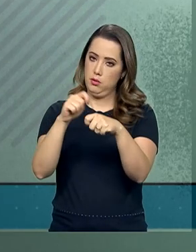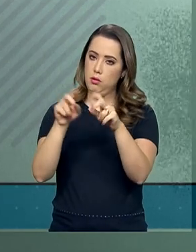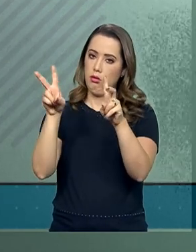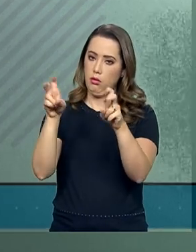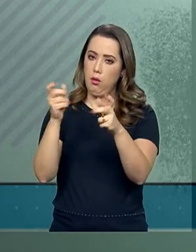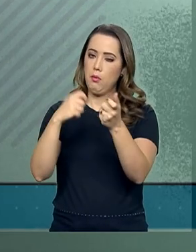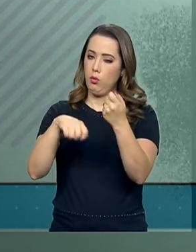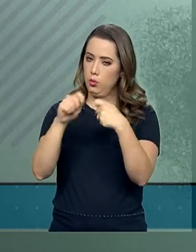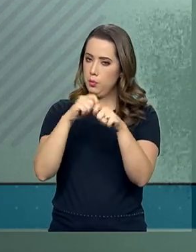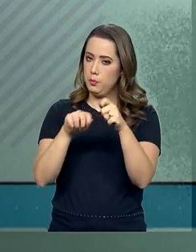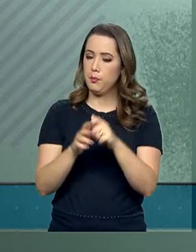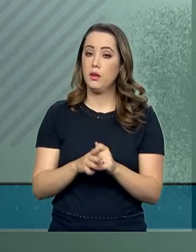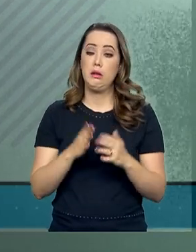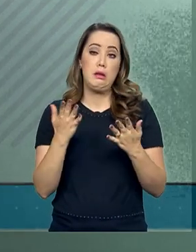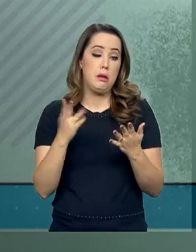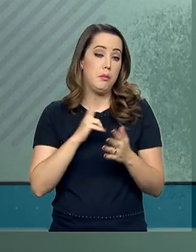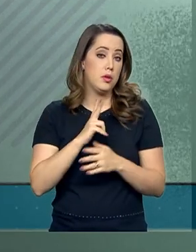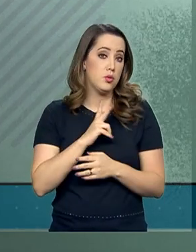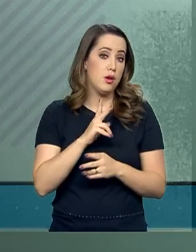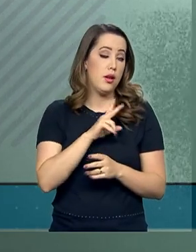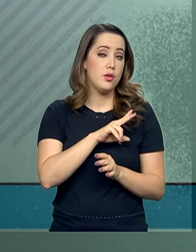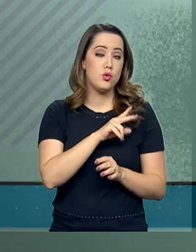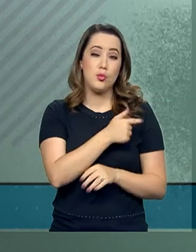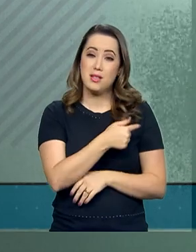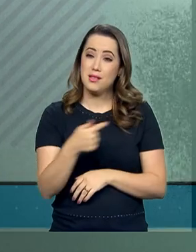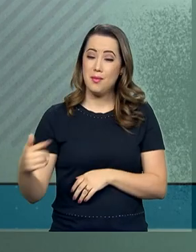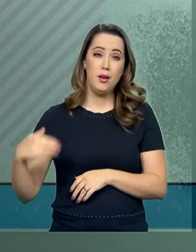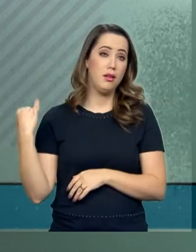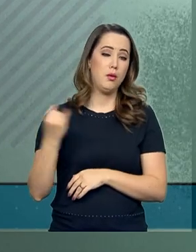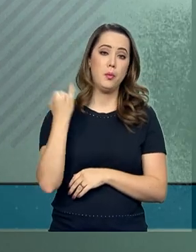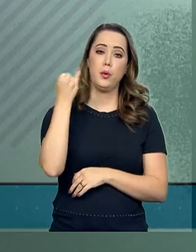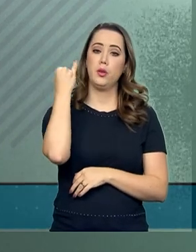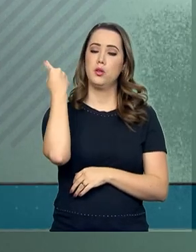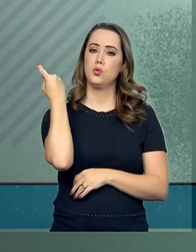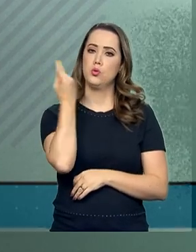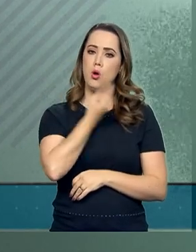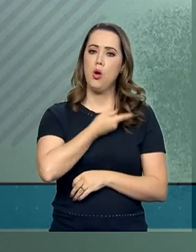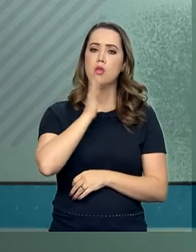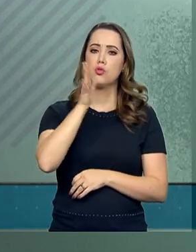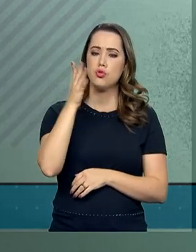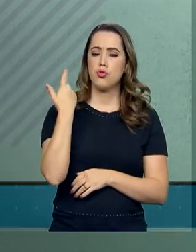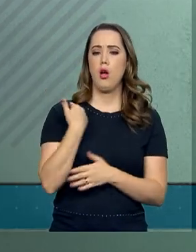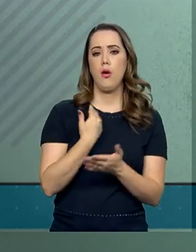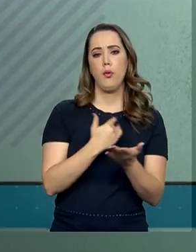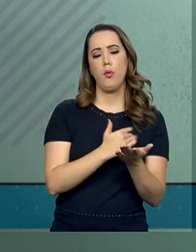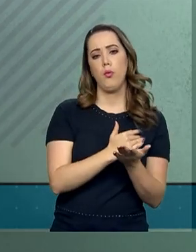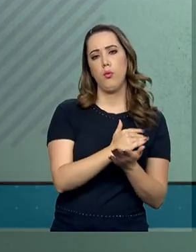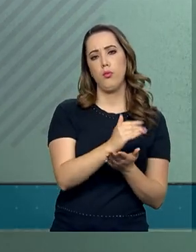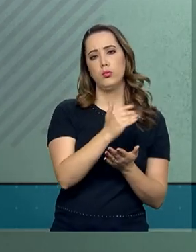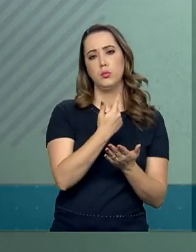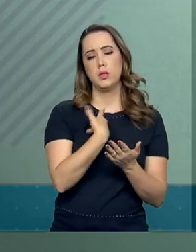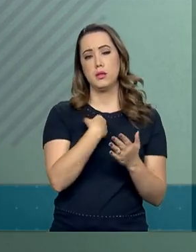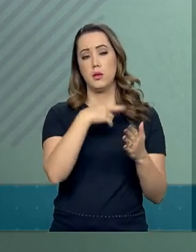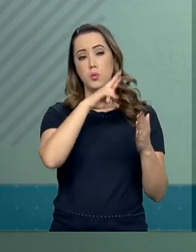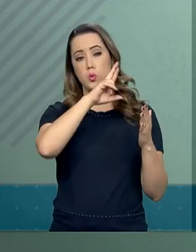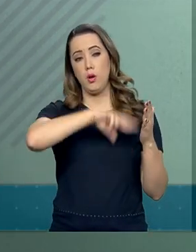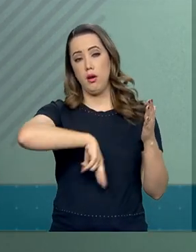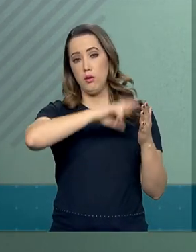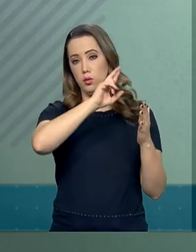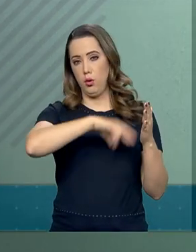extremamente importante quando estamos objetivando já a votação do relatório